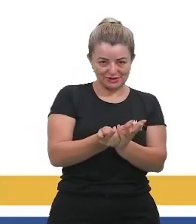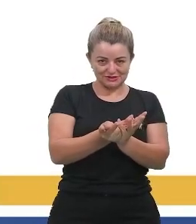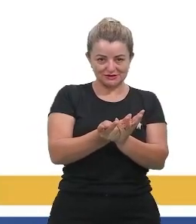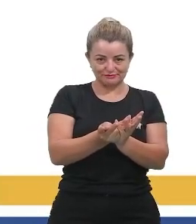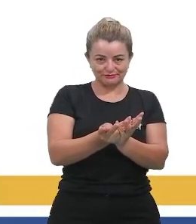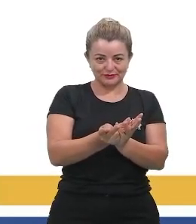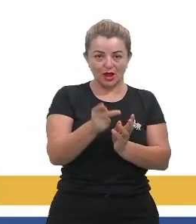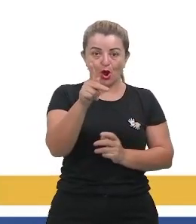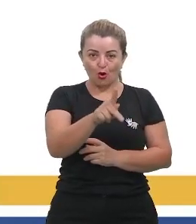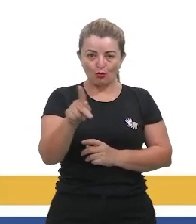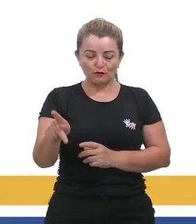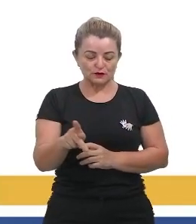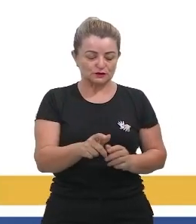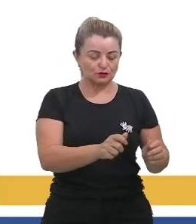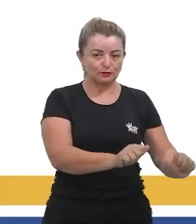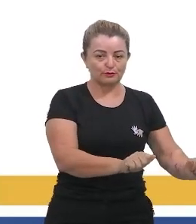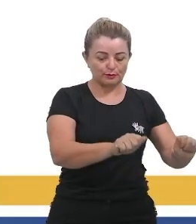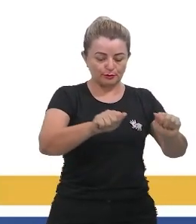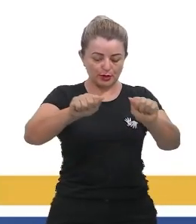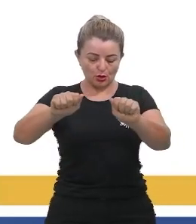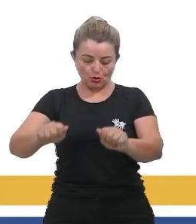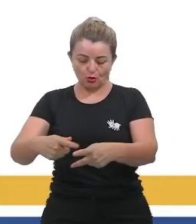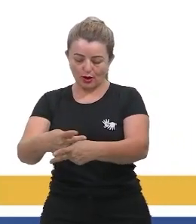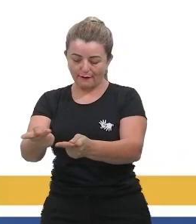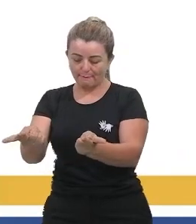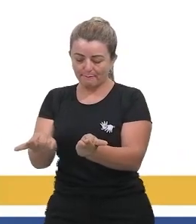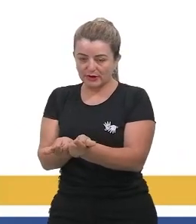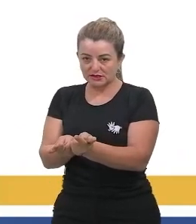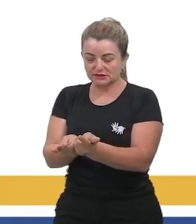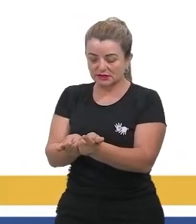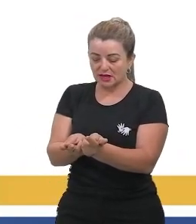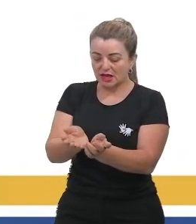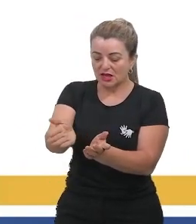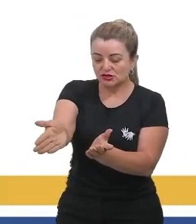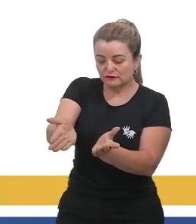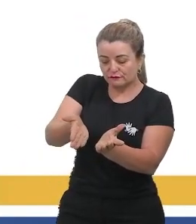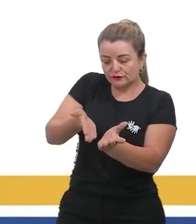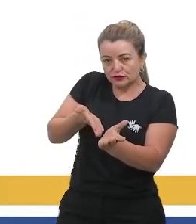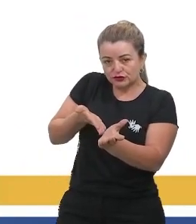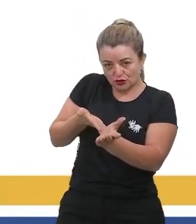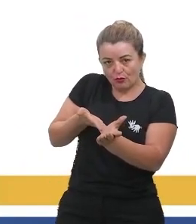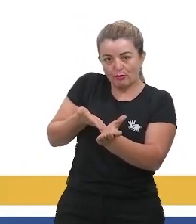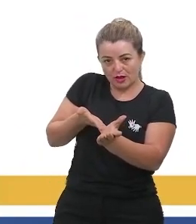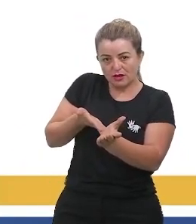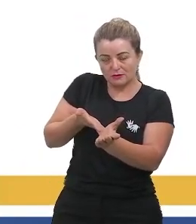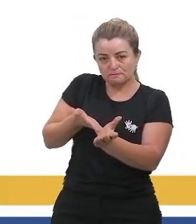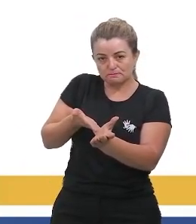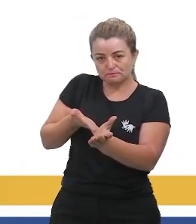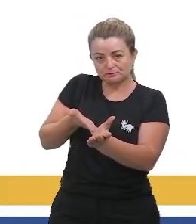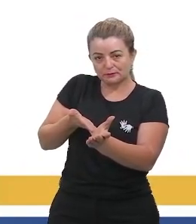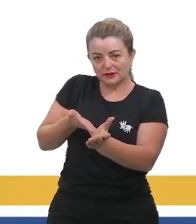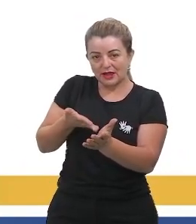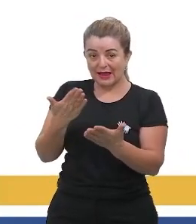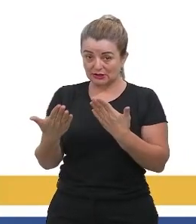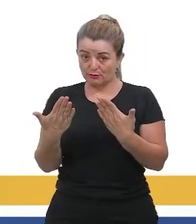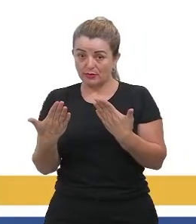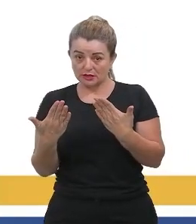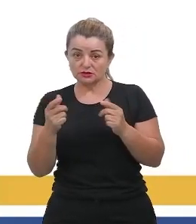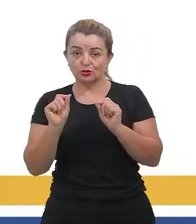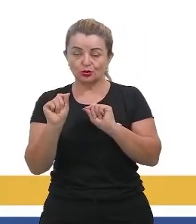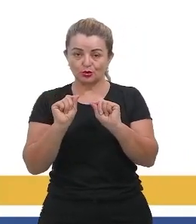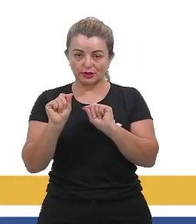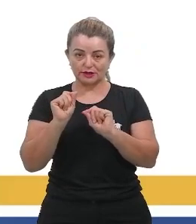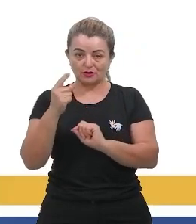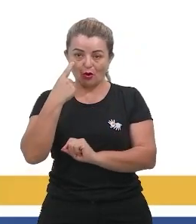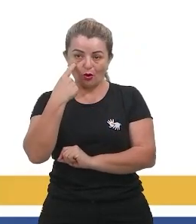ao meio e formou um triângulo com os diâmetros das pizzas conforme indicado na figura. Então, basicamente, nós temos o seguinte. Nós